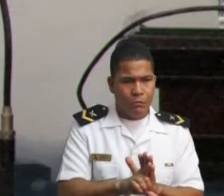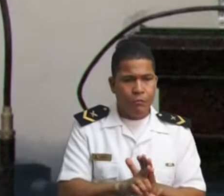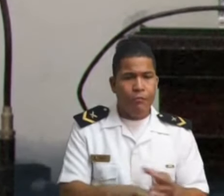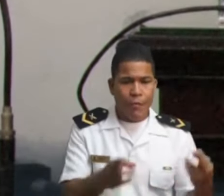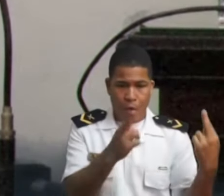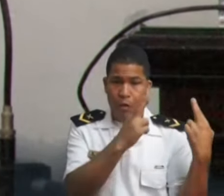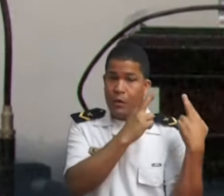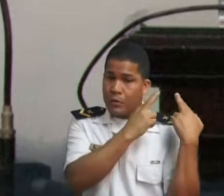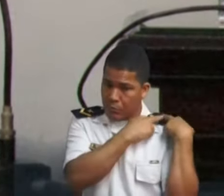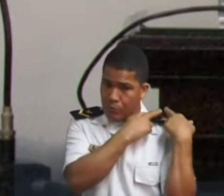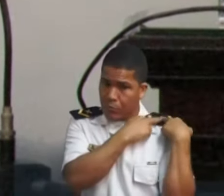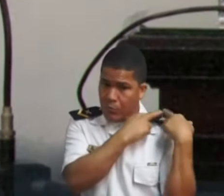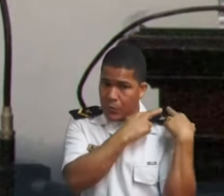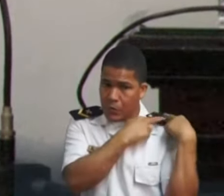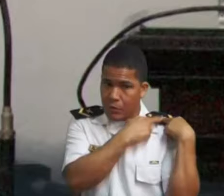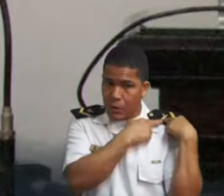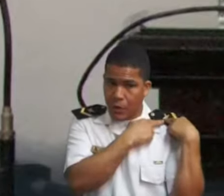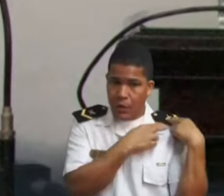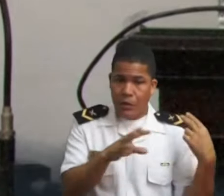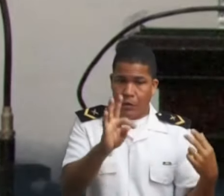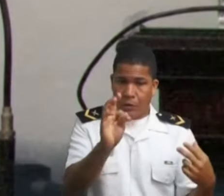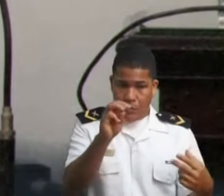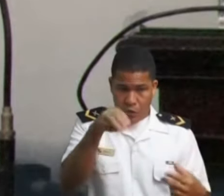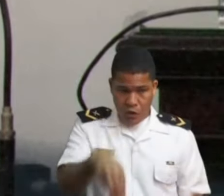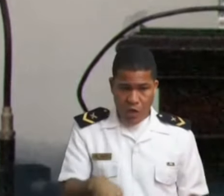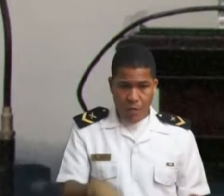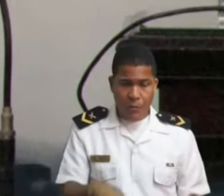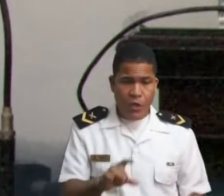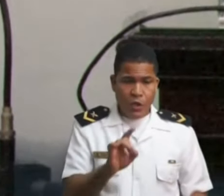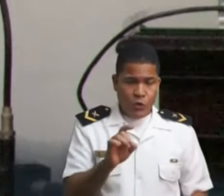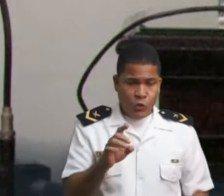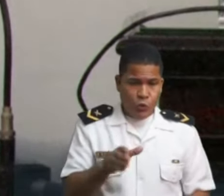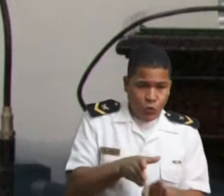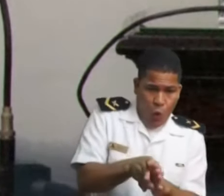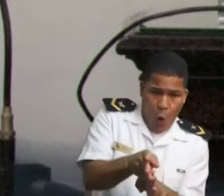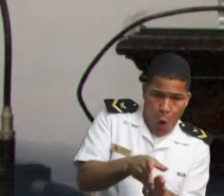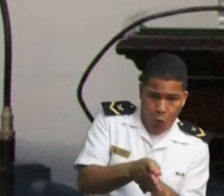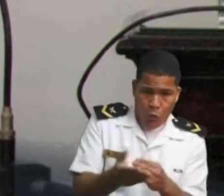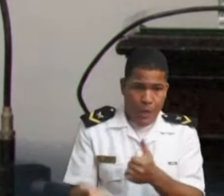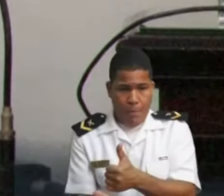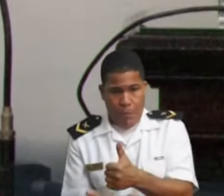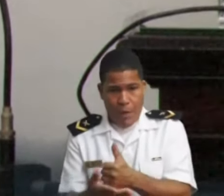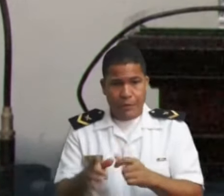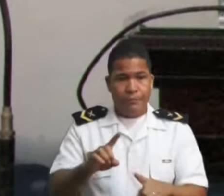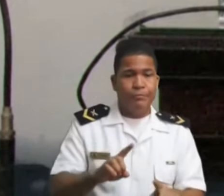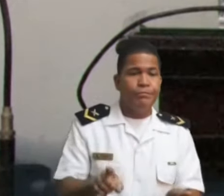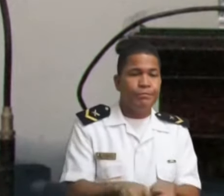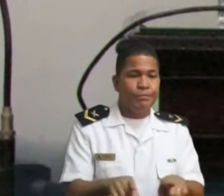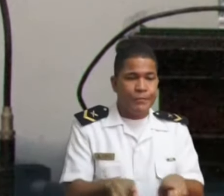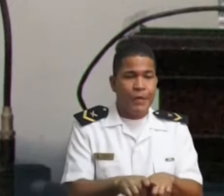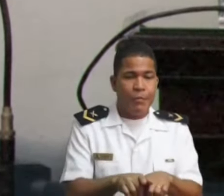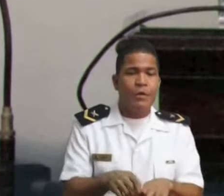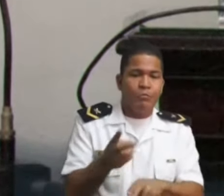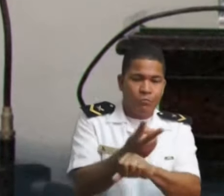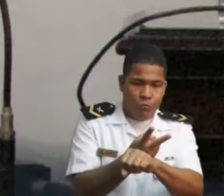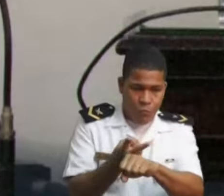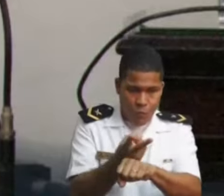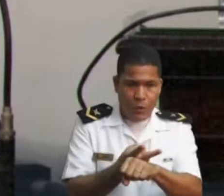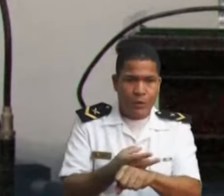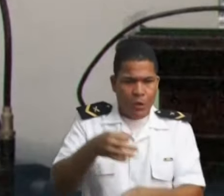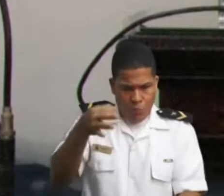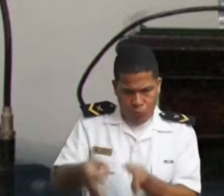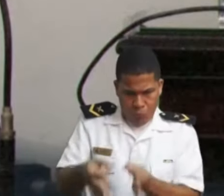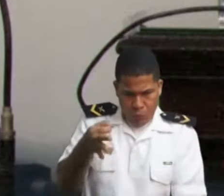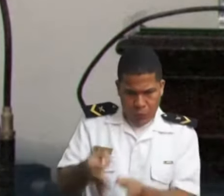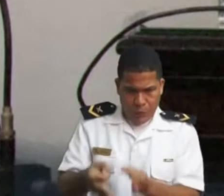Tamanha responsabilidade permite à Corte Marítima não apenas zelar por essa atividade essencial, mas também buscar a justiça como uma